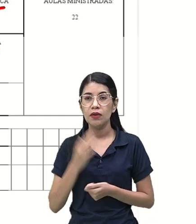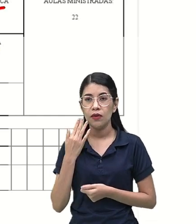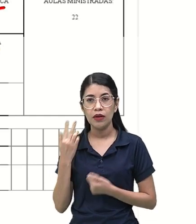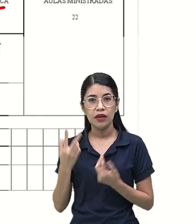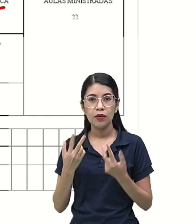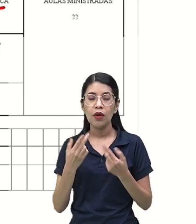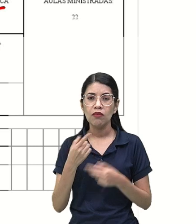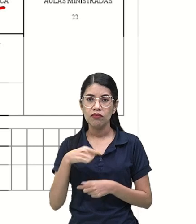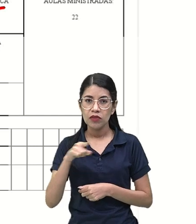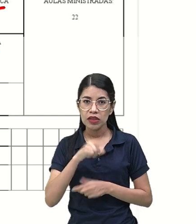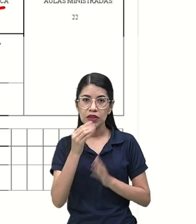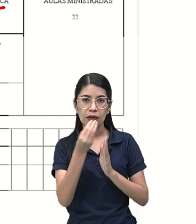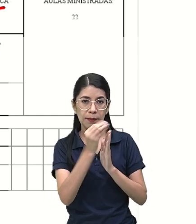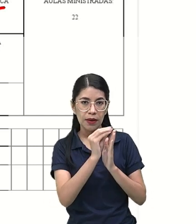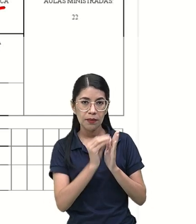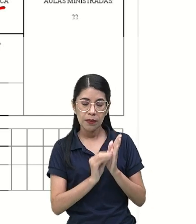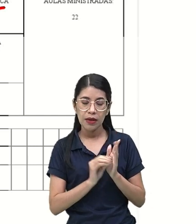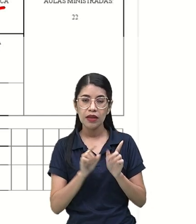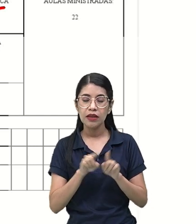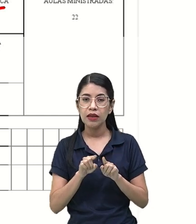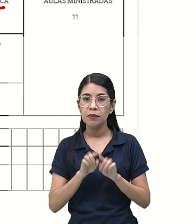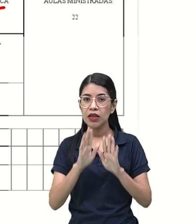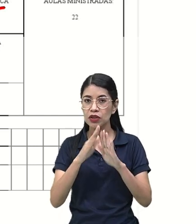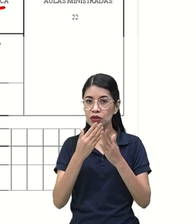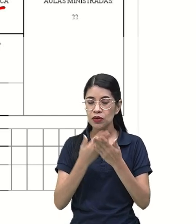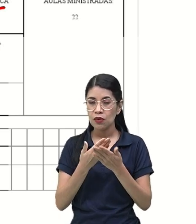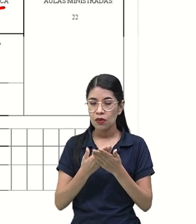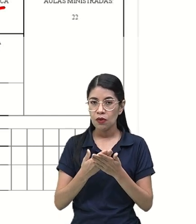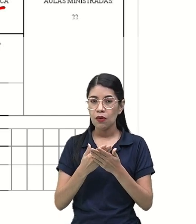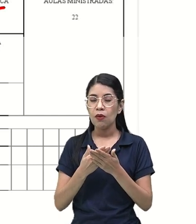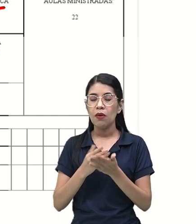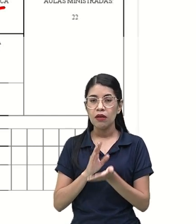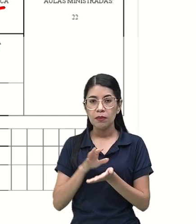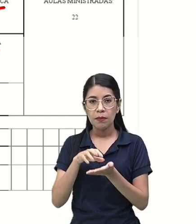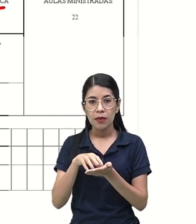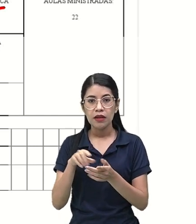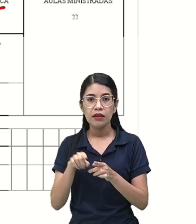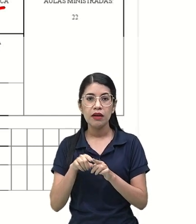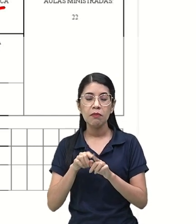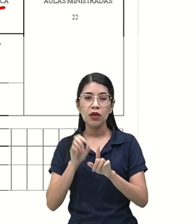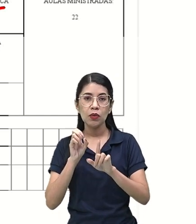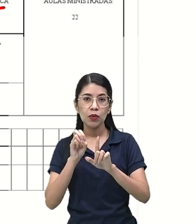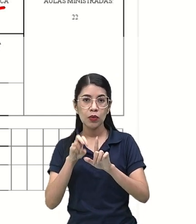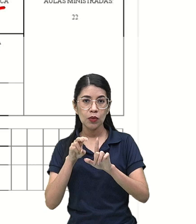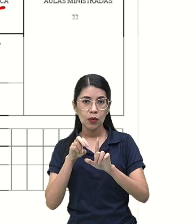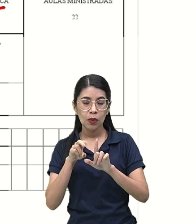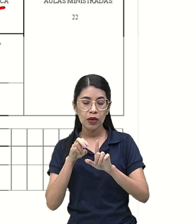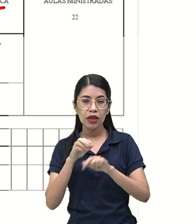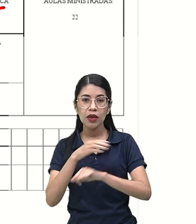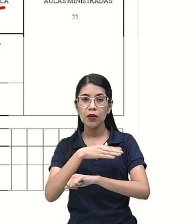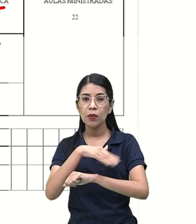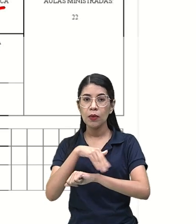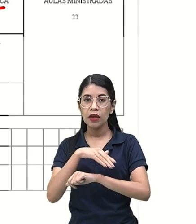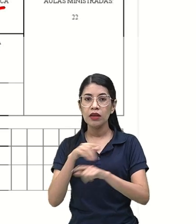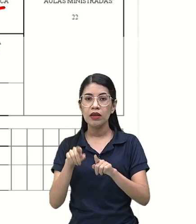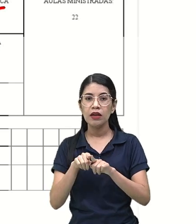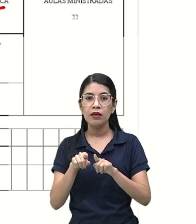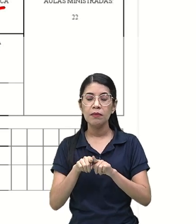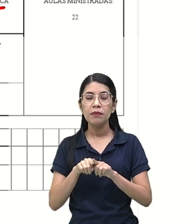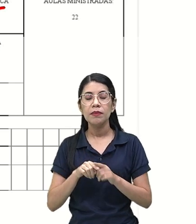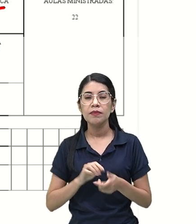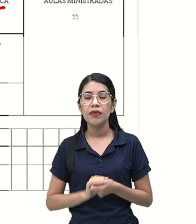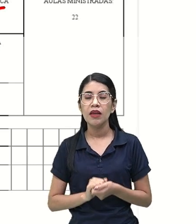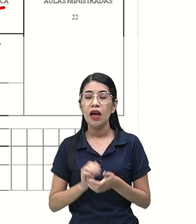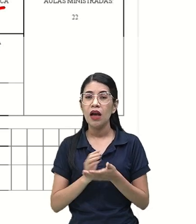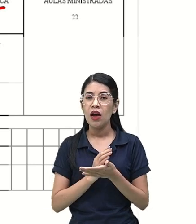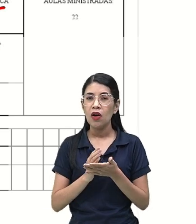Olha, aqui vai colocar a escola matriz, o login da turma, o endereço. Tem situações que lá no documento